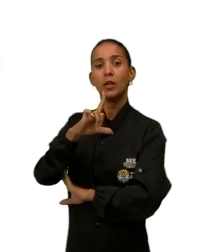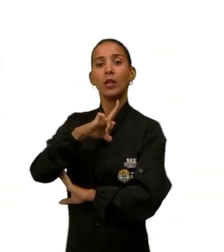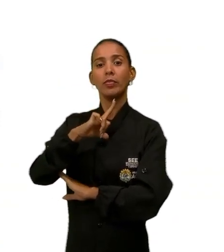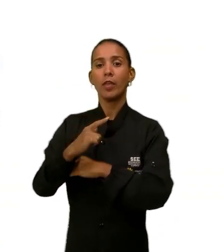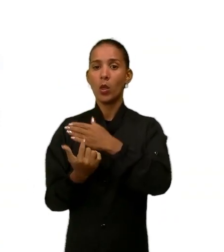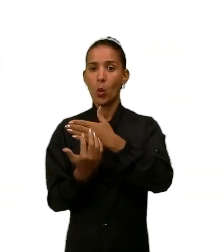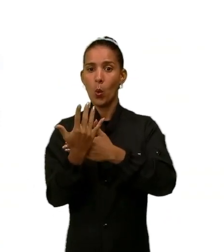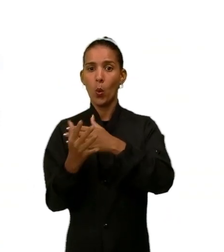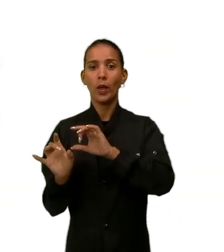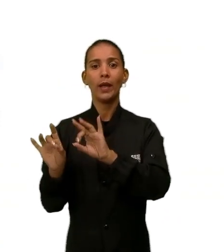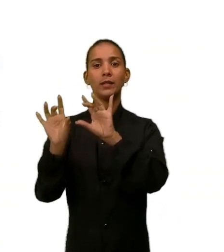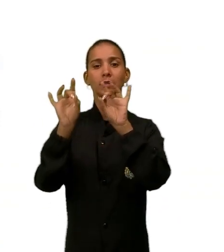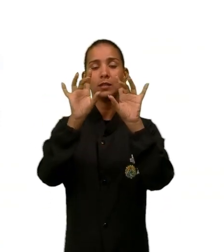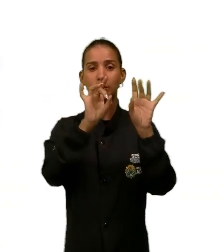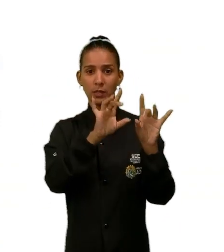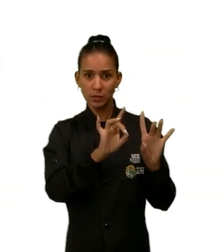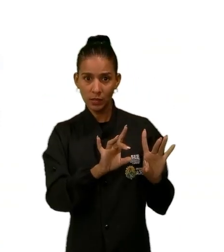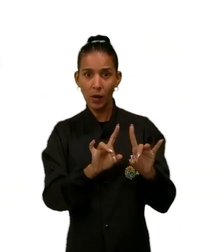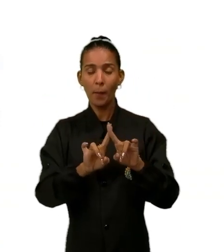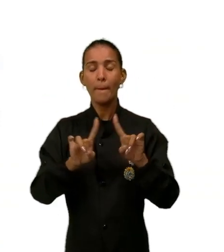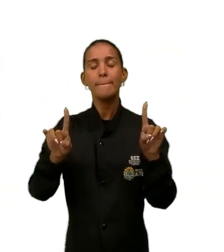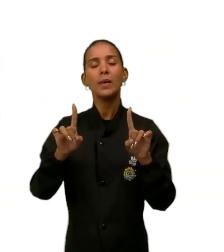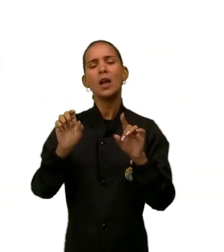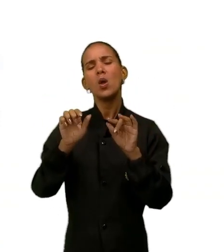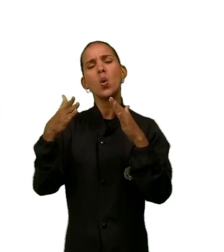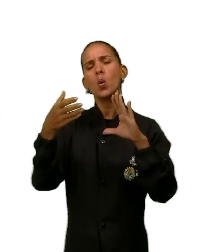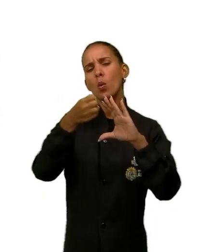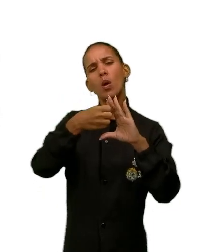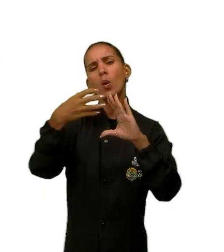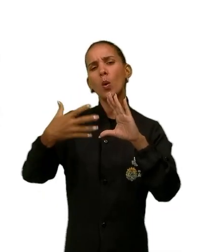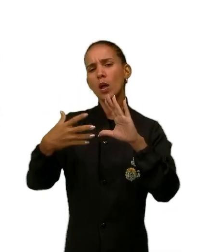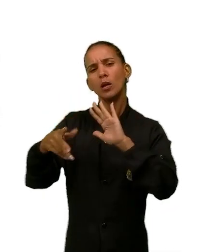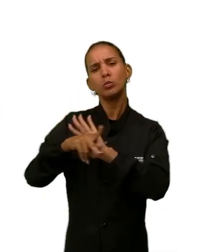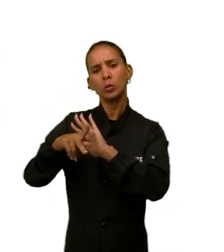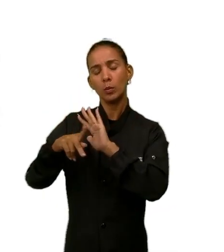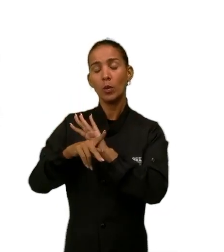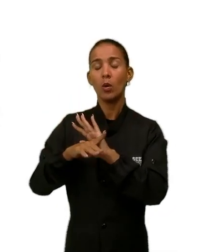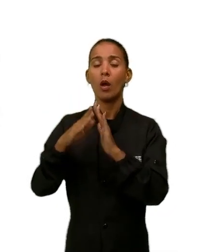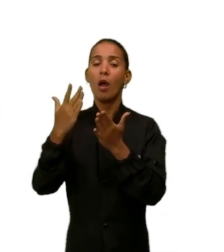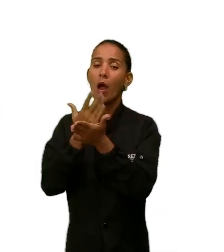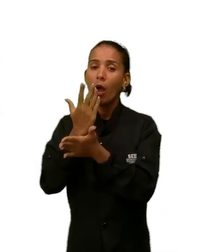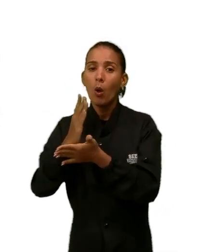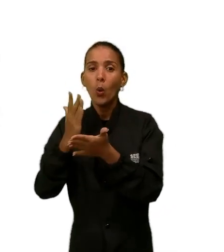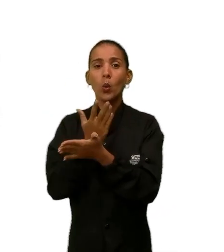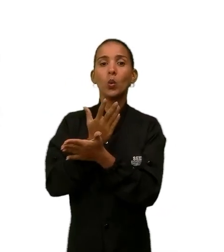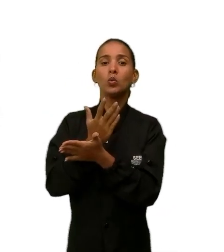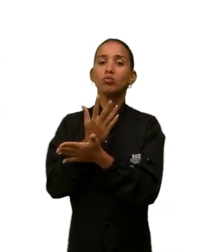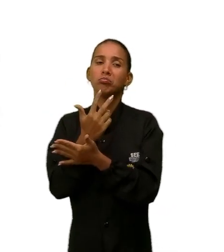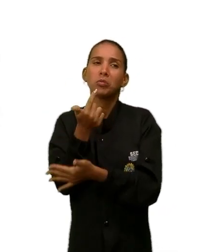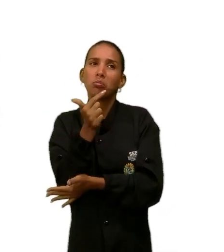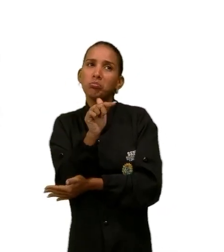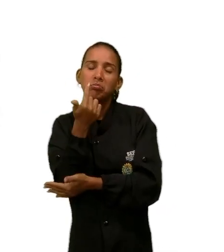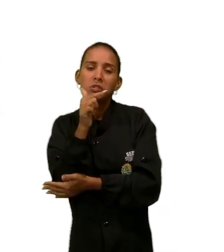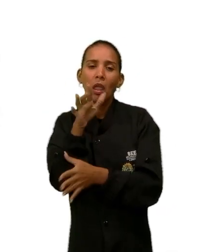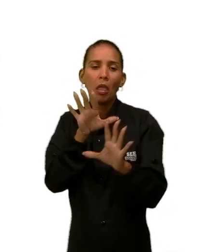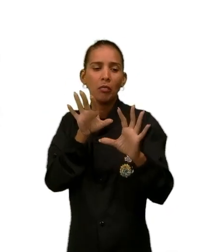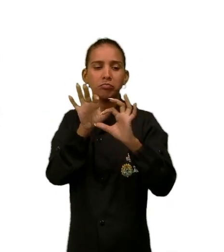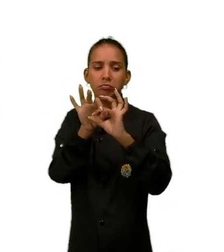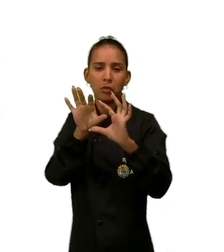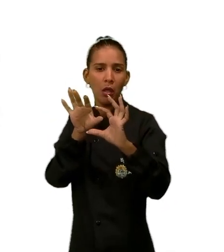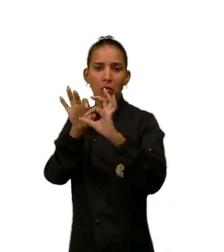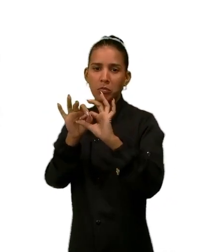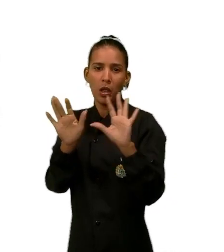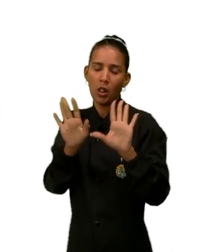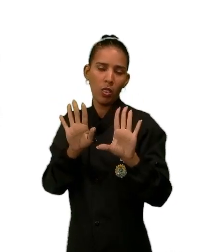vão ter o quê? Uma baixa reatividade, a maioria deles são inertes, ou seja, eles não fazem ligações com